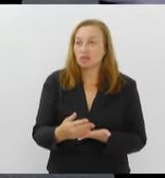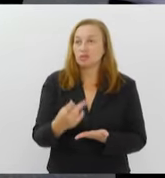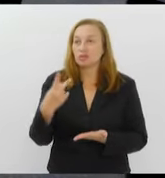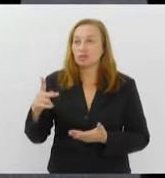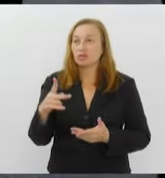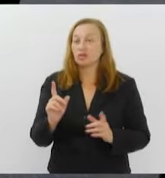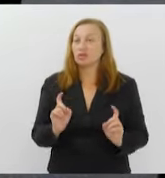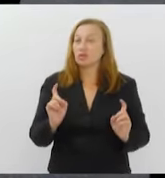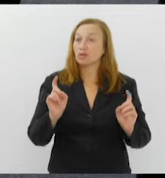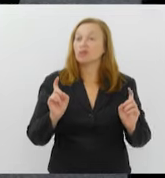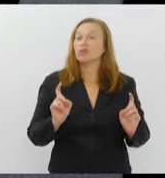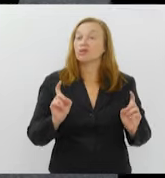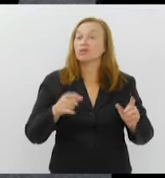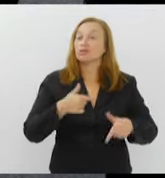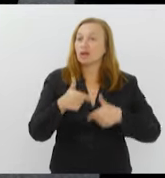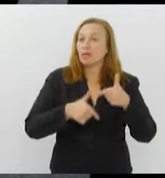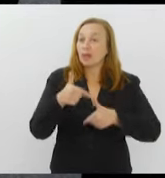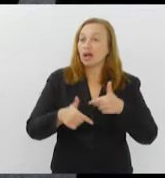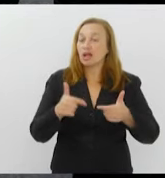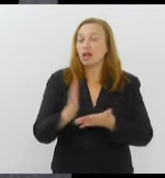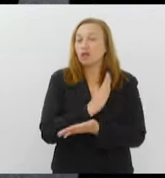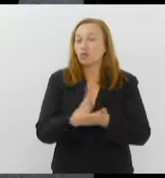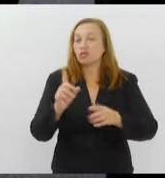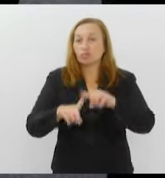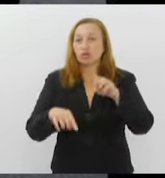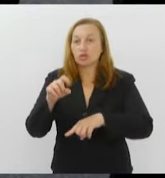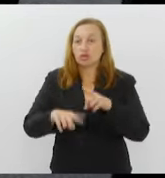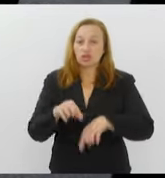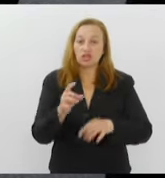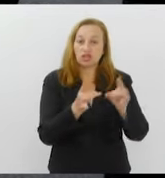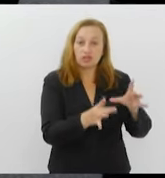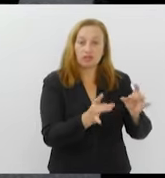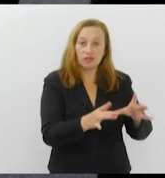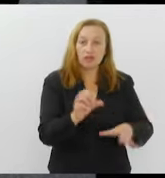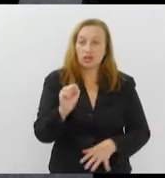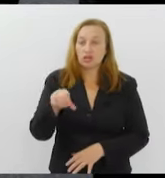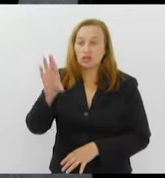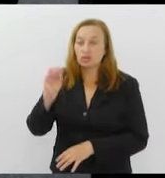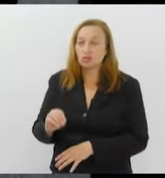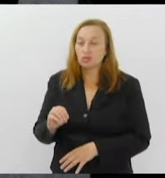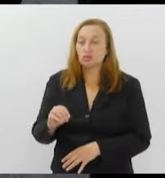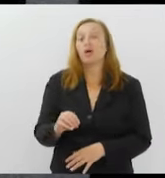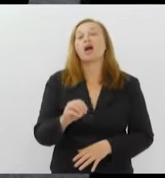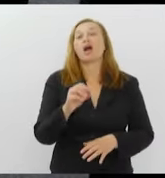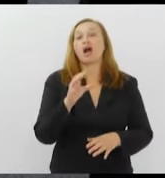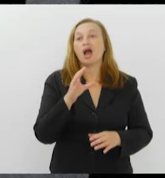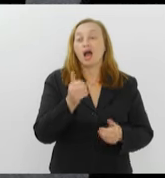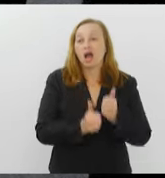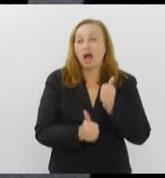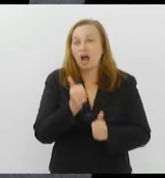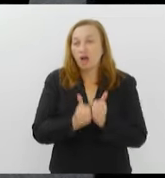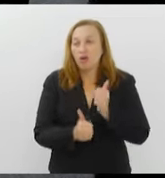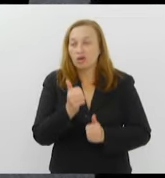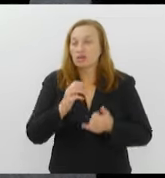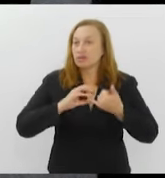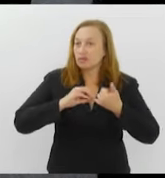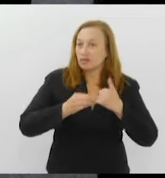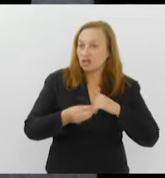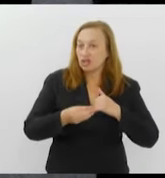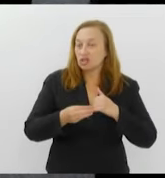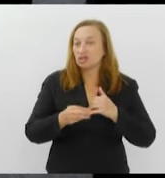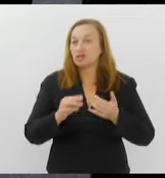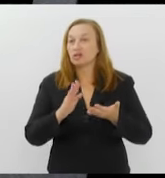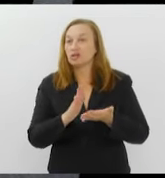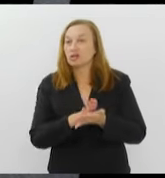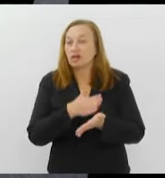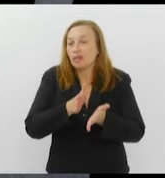alguns itens para a gente que vem de lá. Suco de qualidade, arroz de qualidade, feijão de qualidade, manteiga,